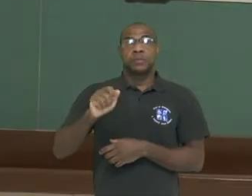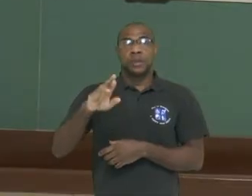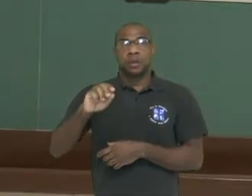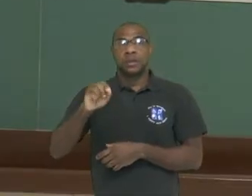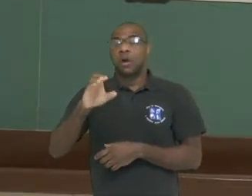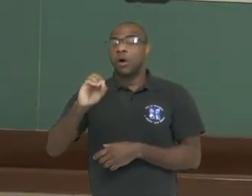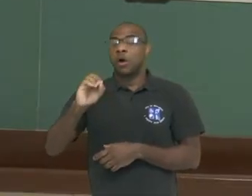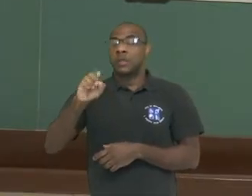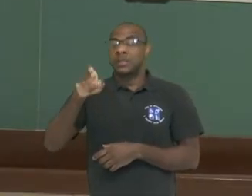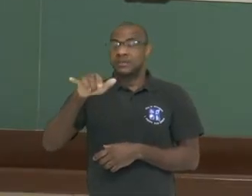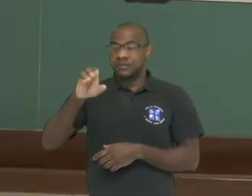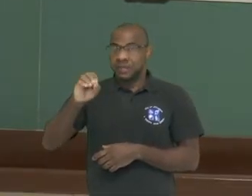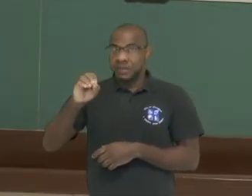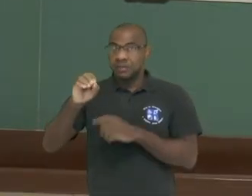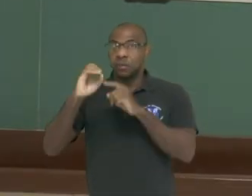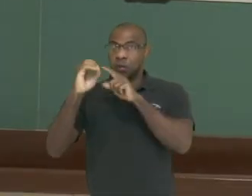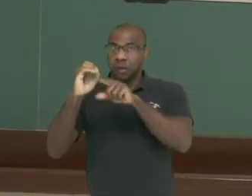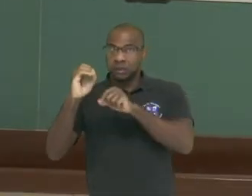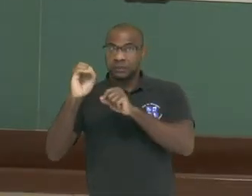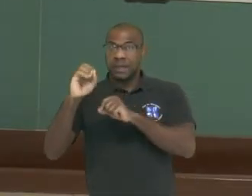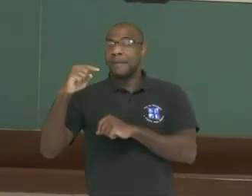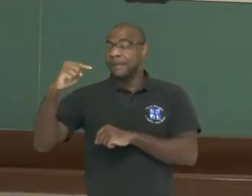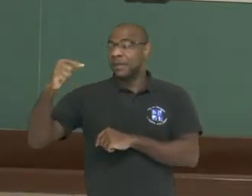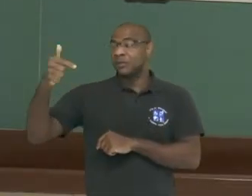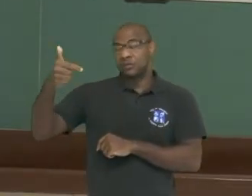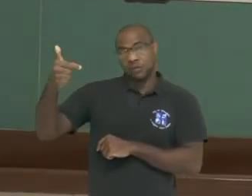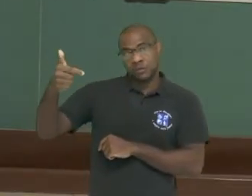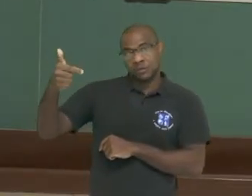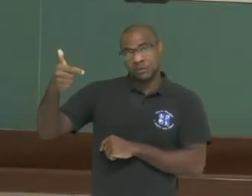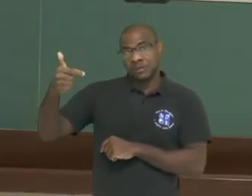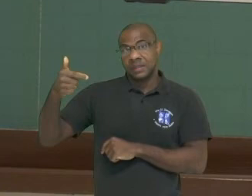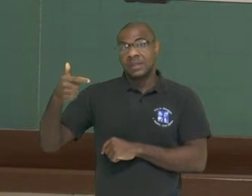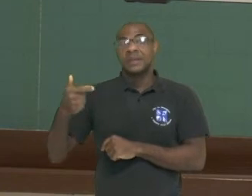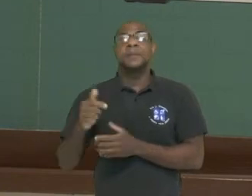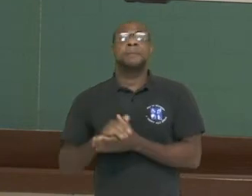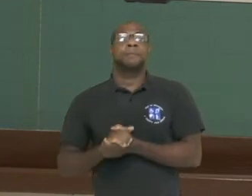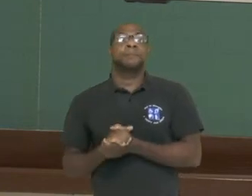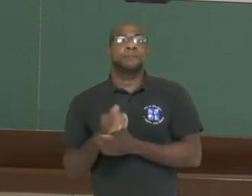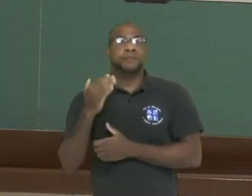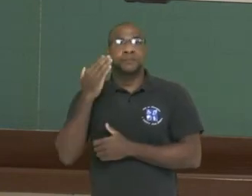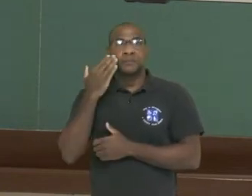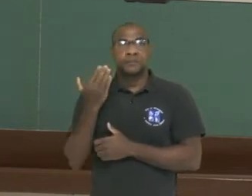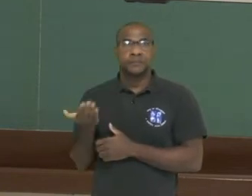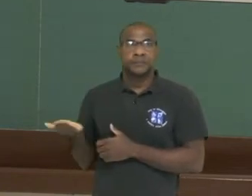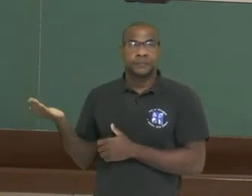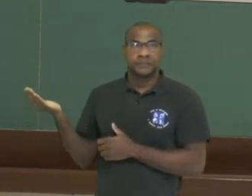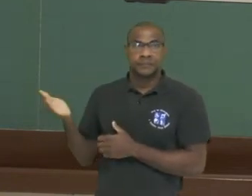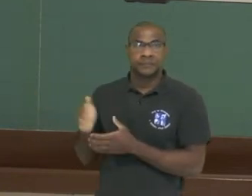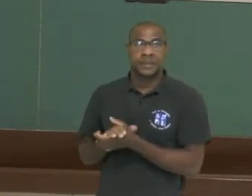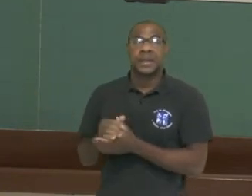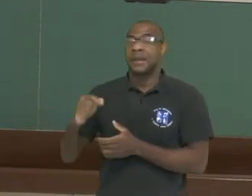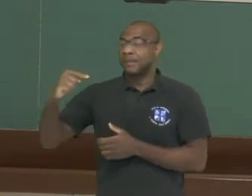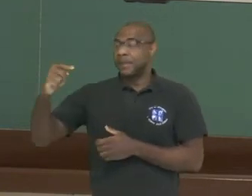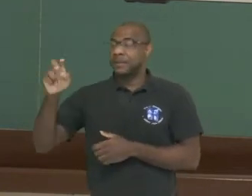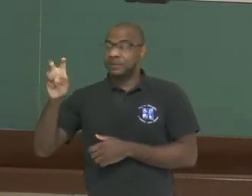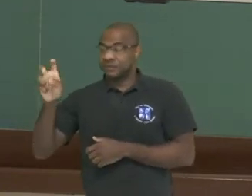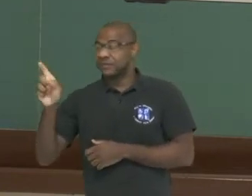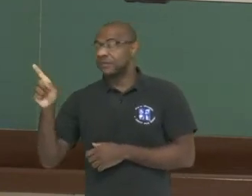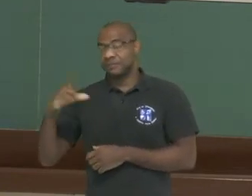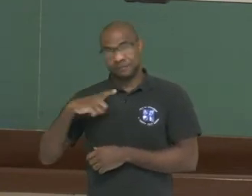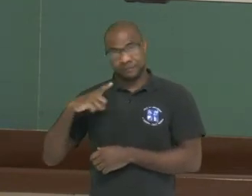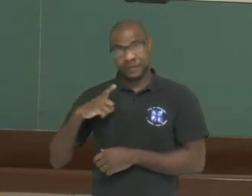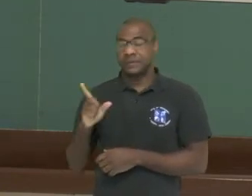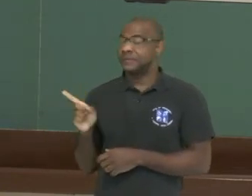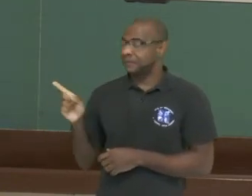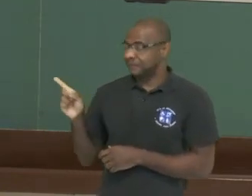normalmente é -2, para os superóxidos vai apresentar um NOx de -. Então, essas são as exceções para o NOx do oxigênio que